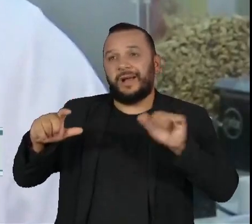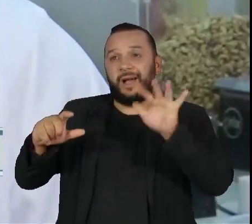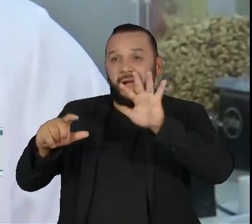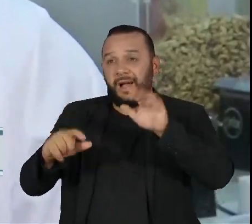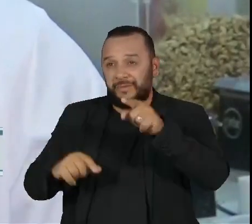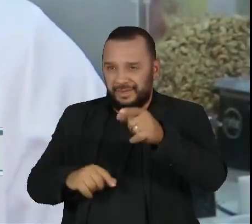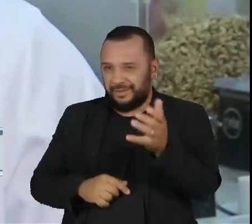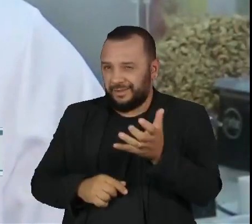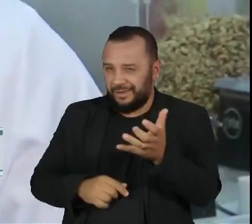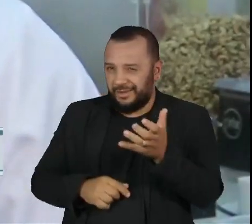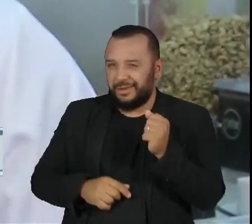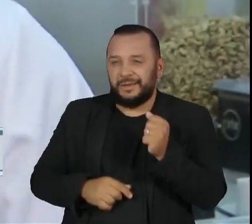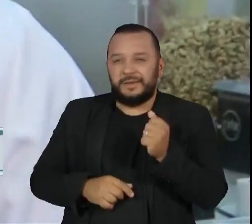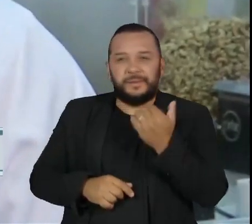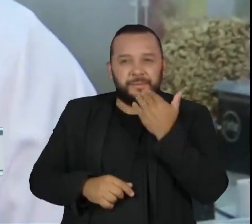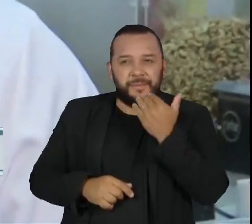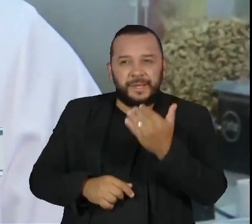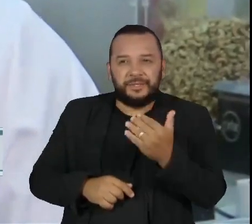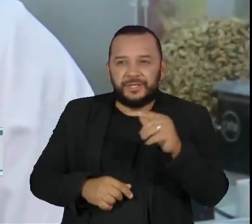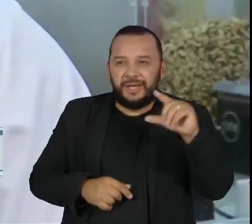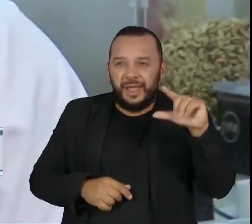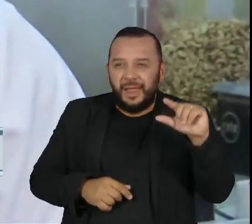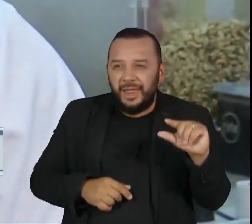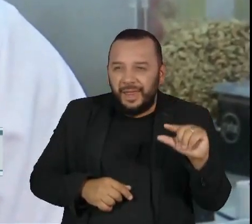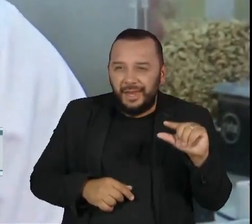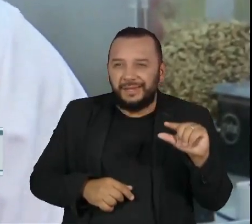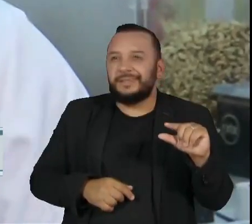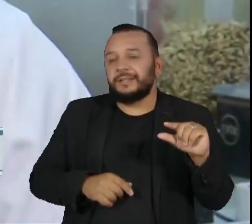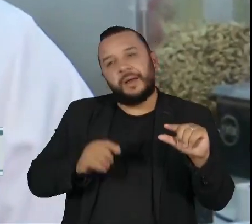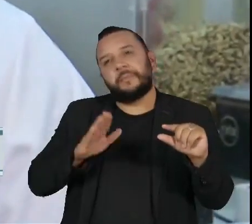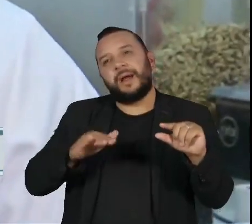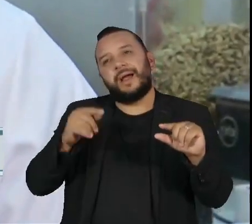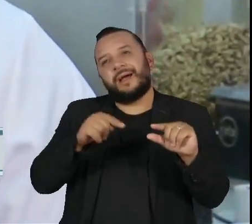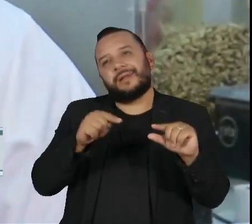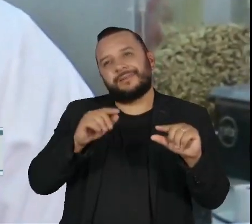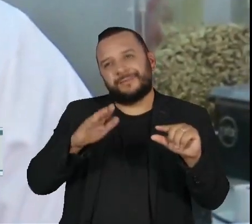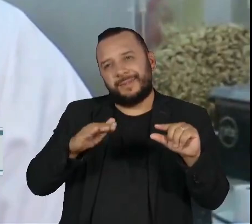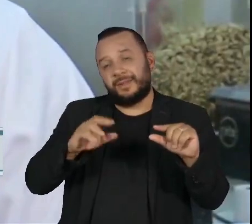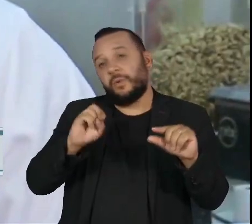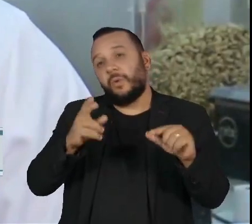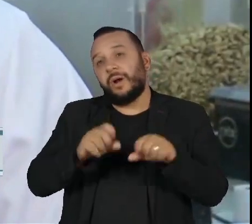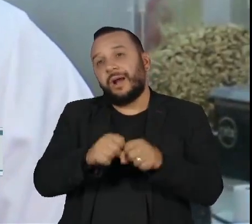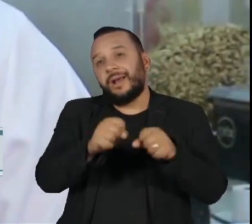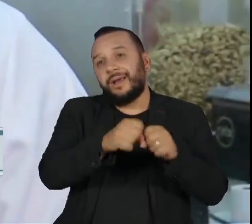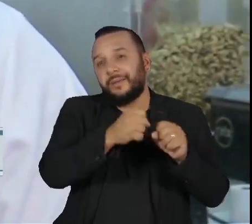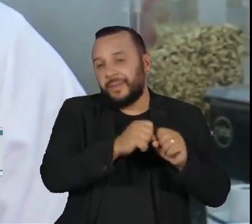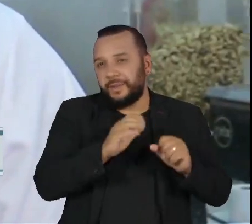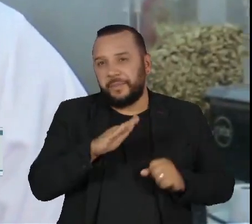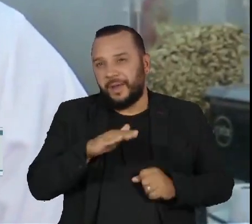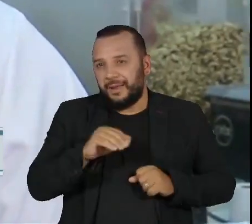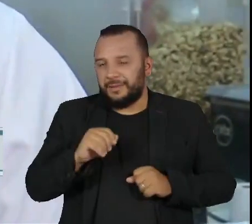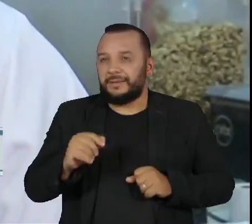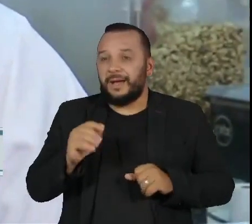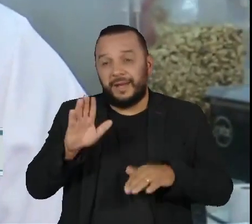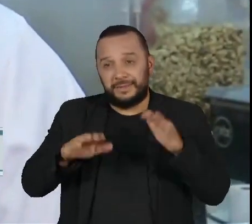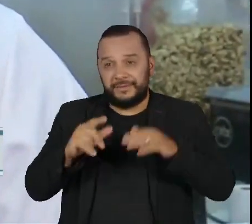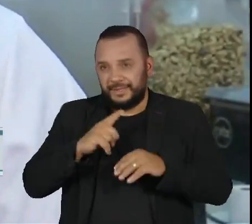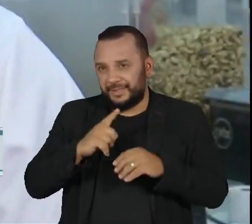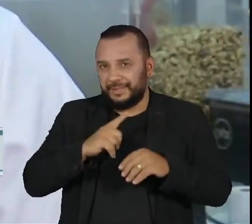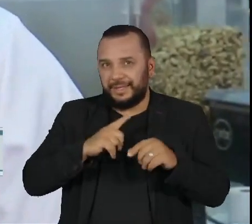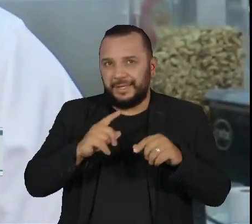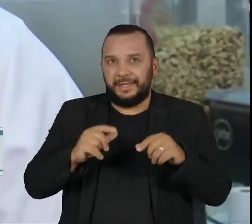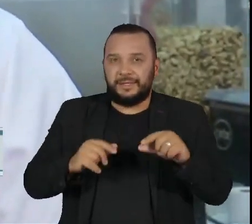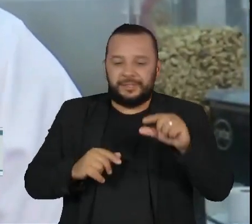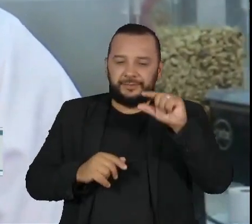uma castanha do Pará, peça sempre a ferida, ou a pequena, ou até mesmo a quebrada. A ferida, ela possui o tamanho